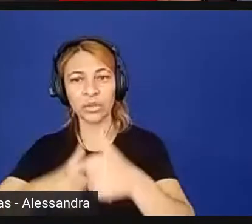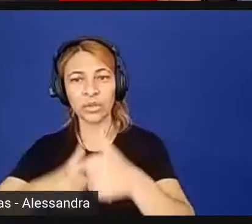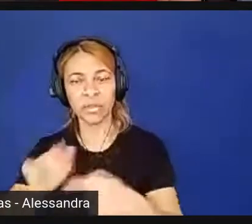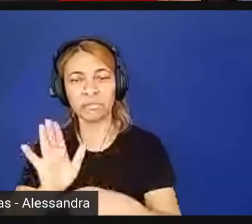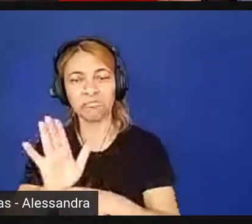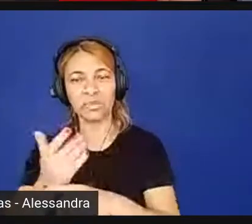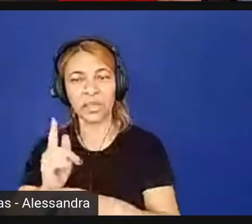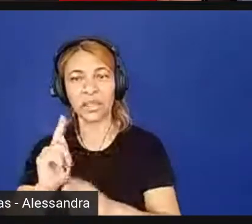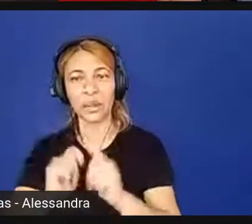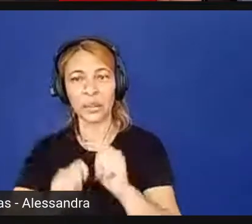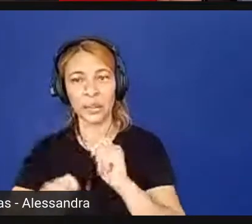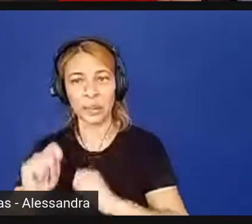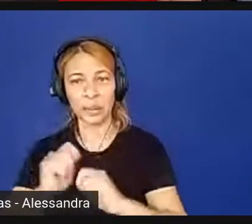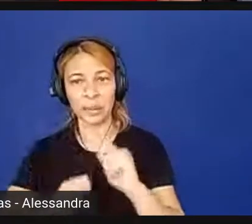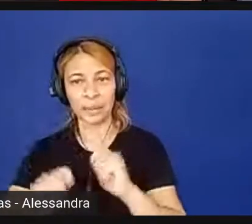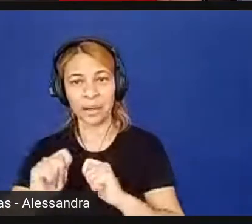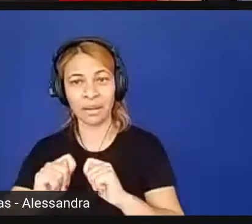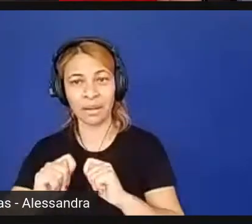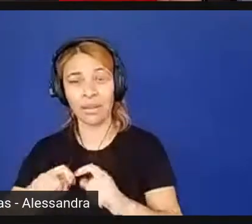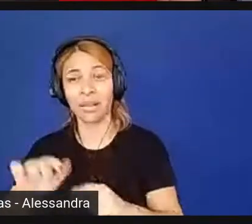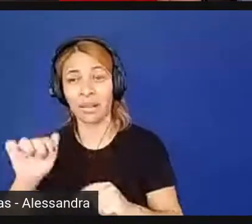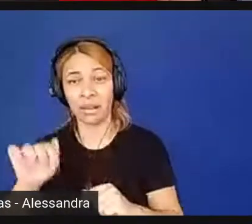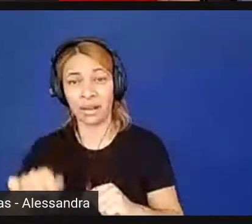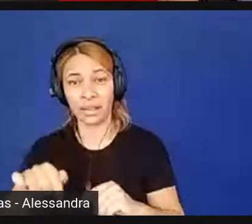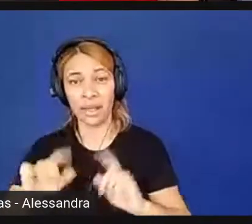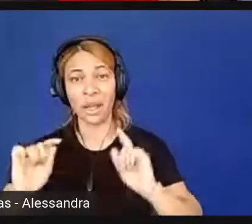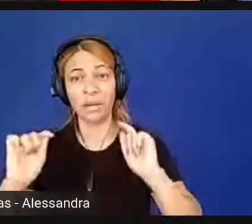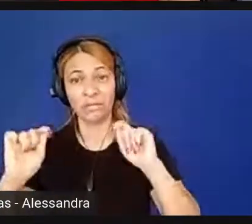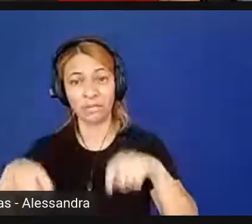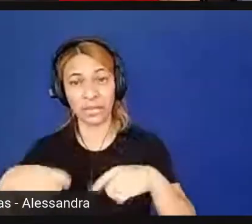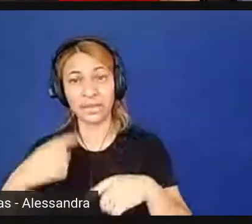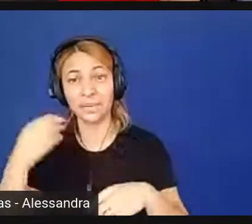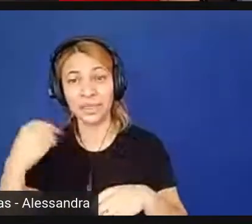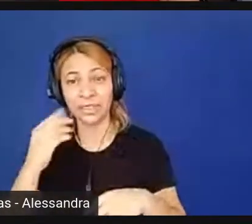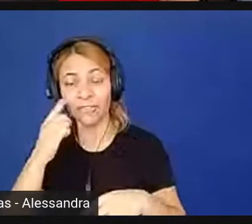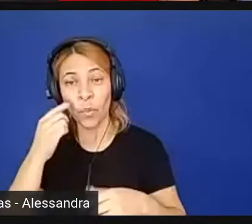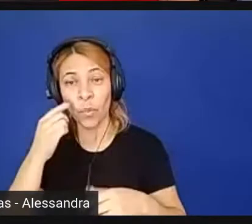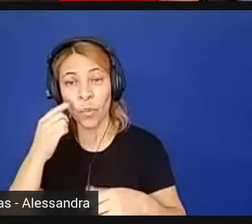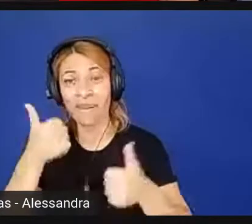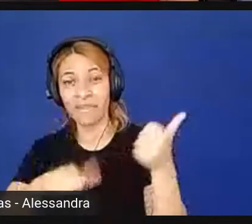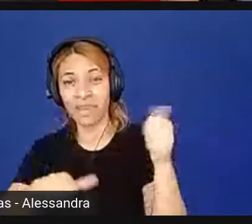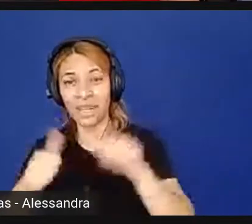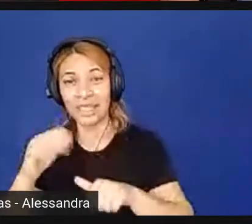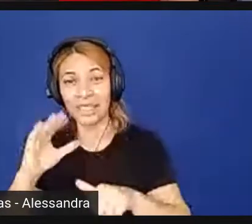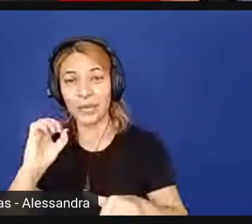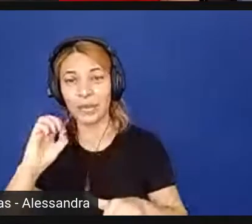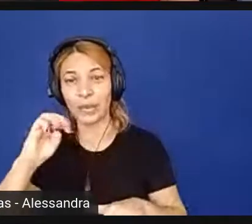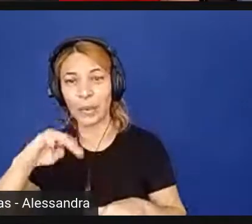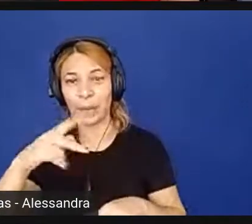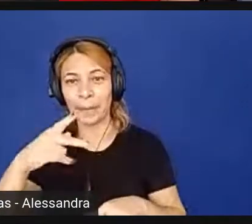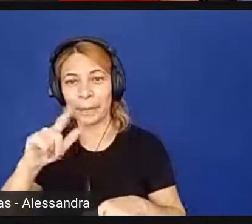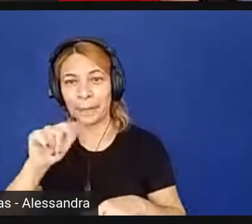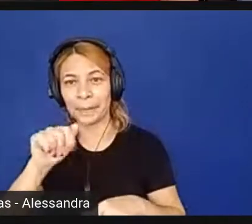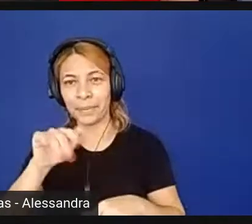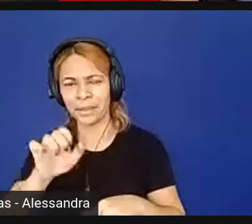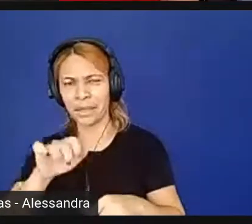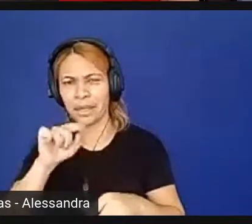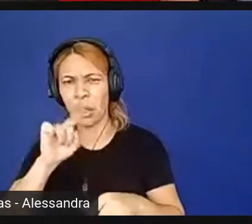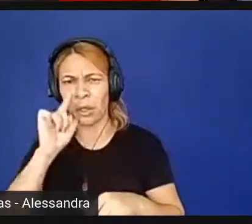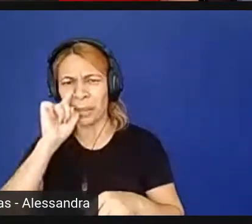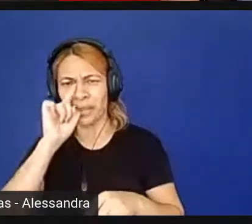economia. Aqui é uma hipótese que eu vou ter que ter uma avaliação de compliance, porque aqui vai virar um ambiente disso. Quem é que vai decidir isso